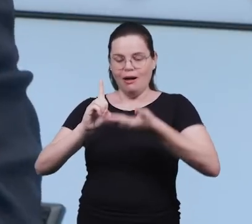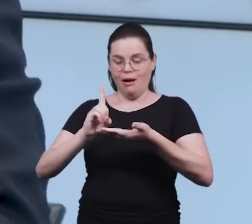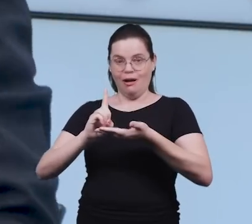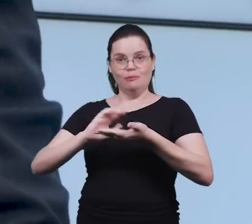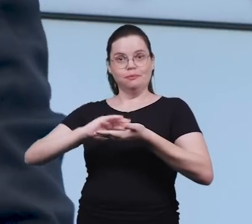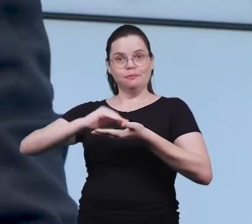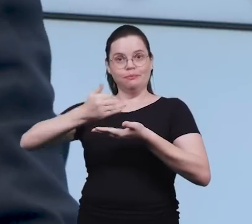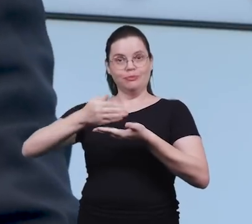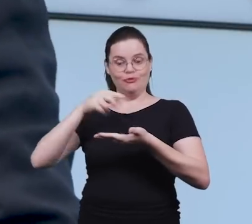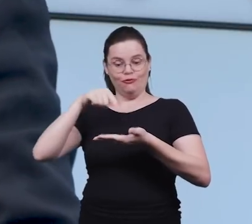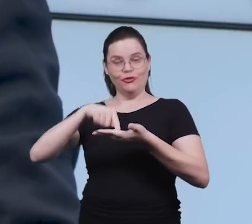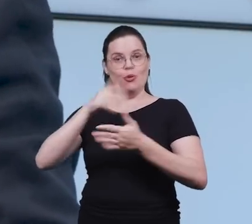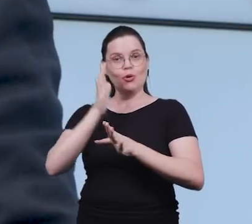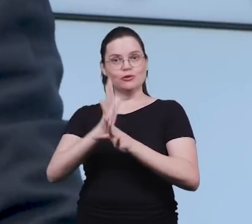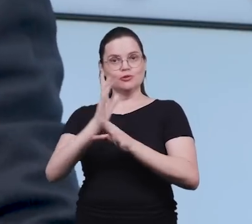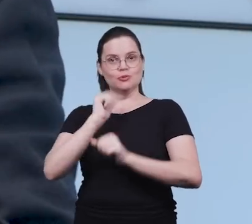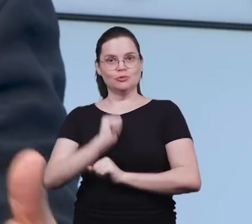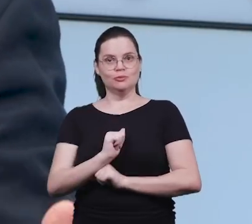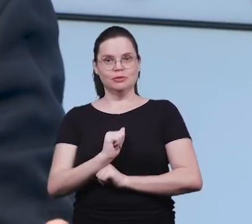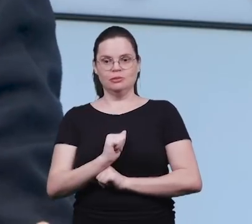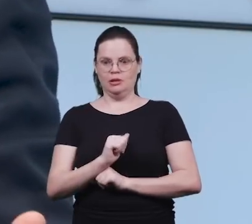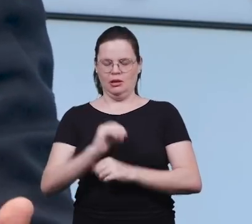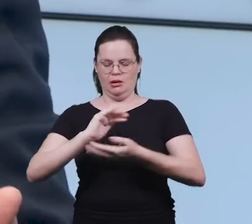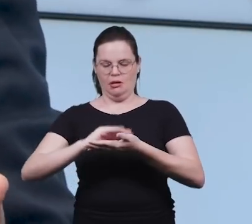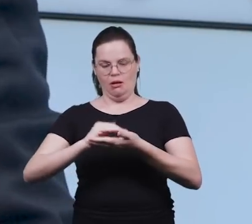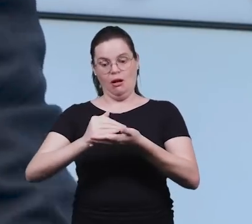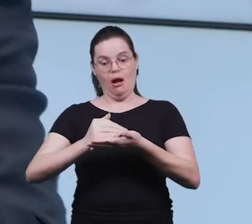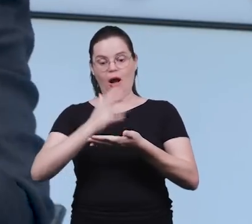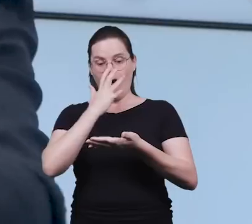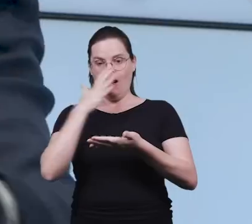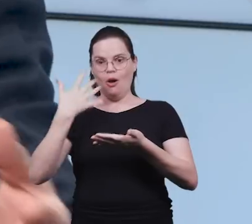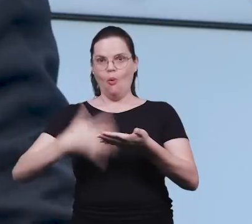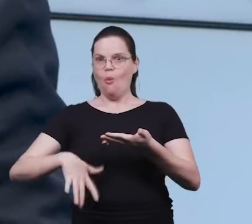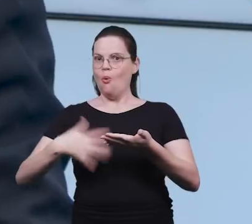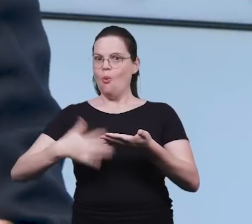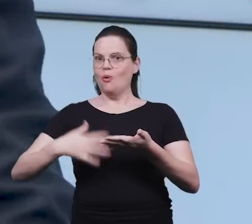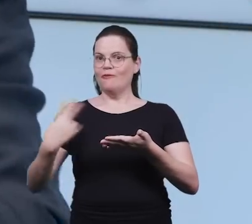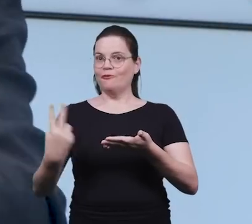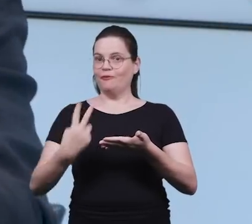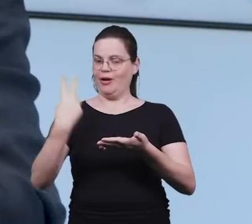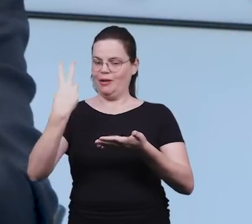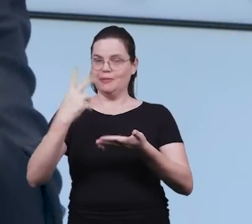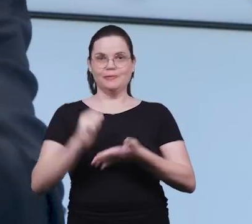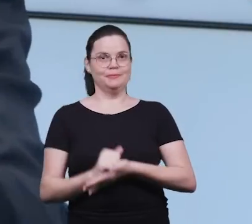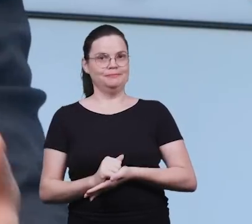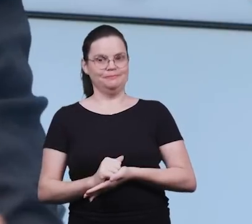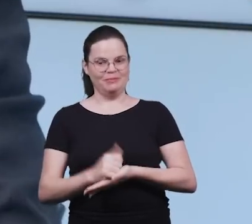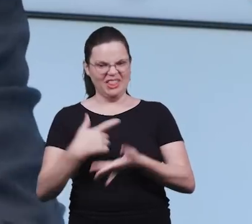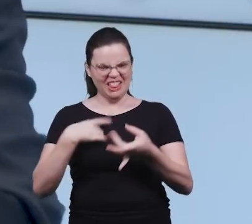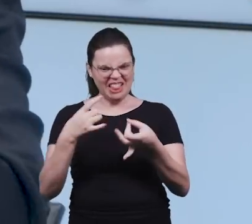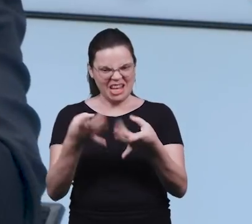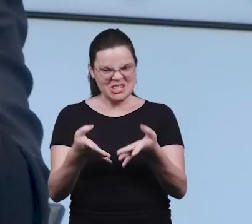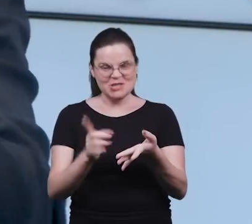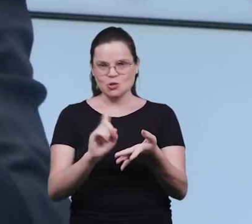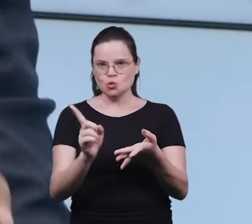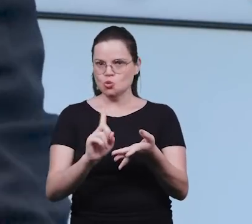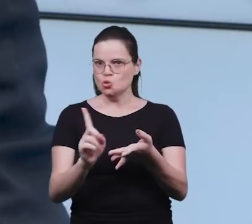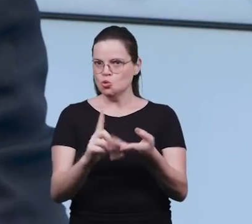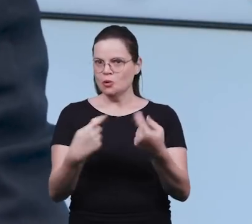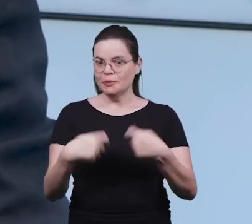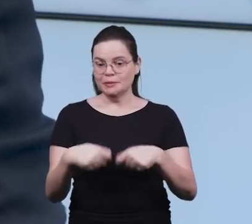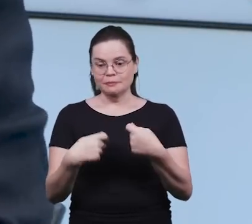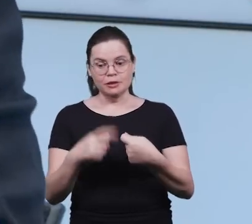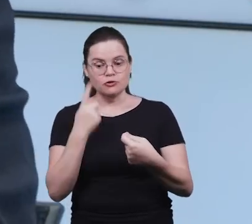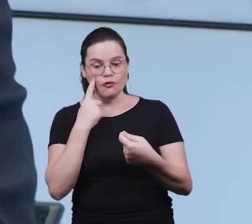encontrou, e ele viu que o tesouro era muito valioso. Ele disse, eu não posso deixar esse tem que abrir esse tesouro, tem que ver os